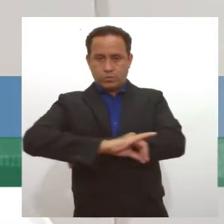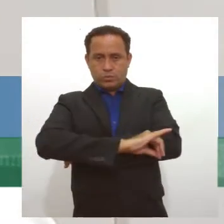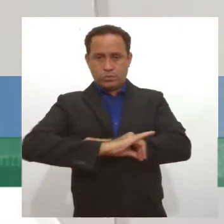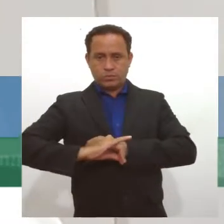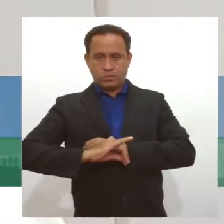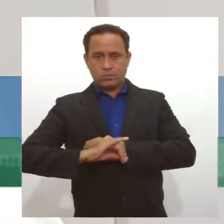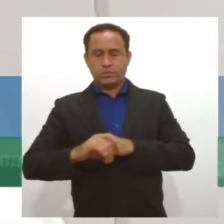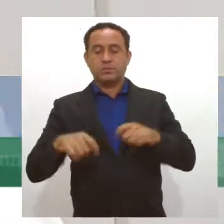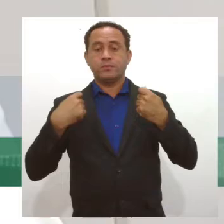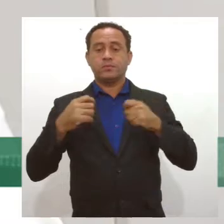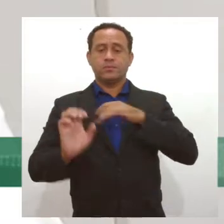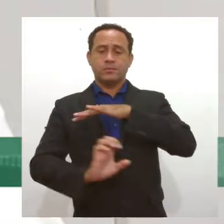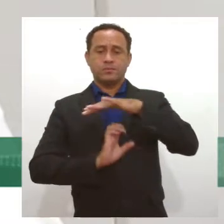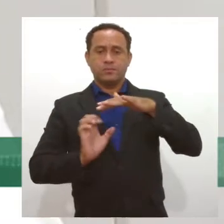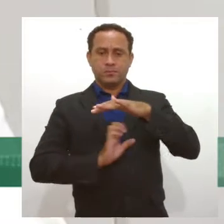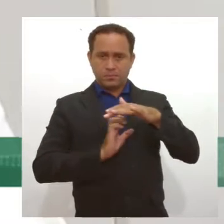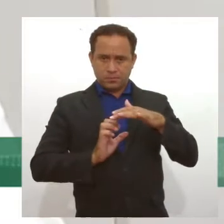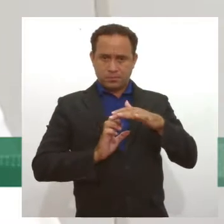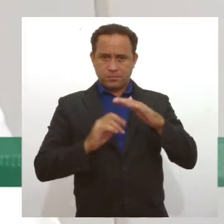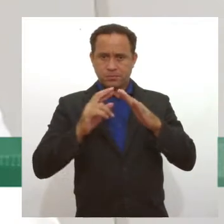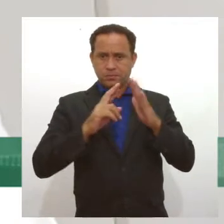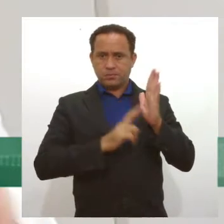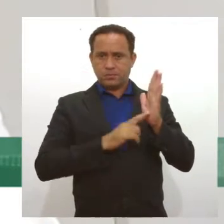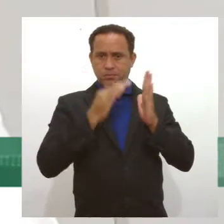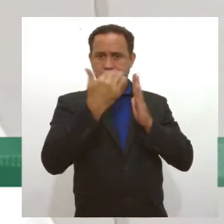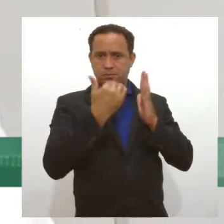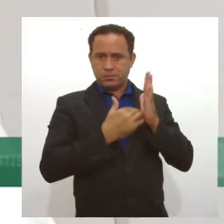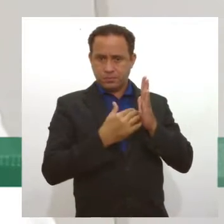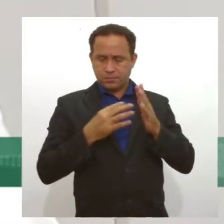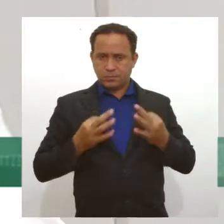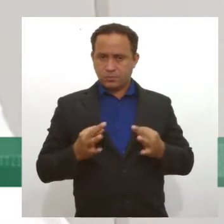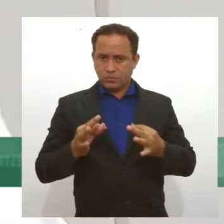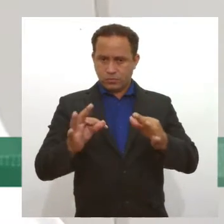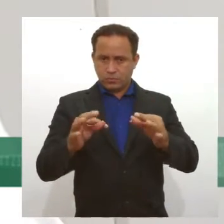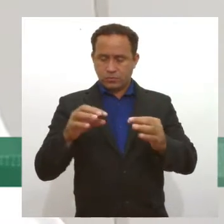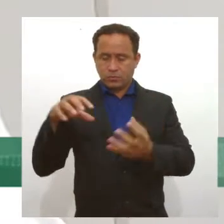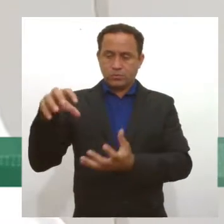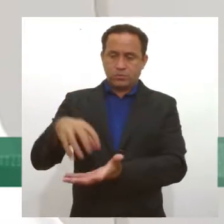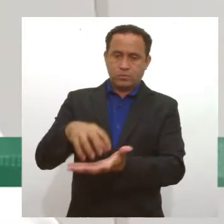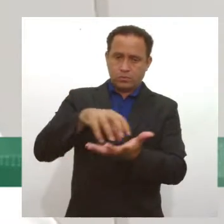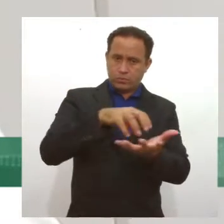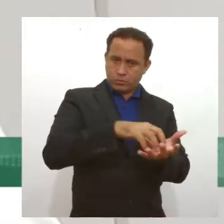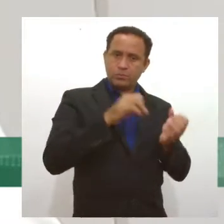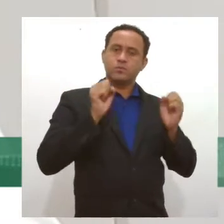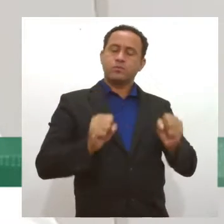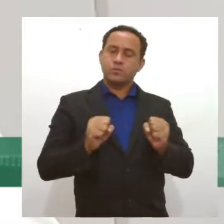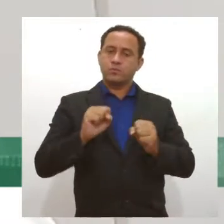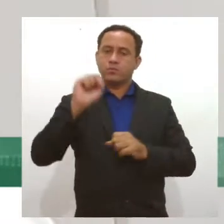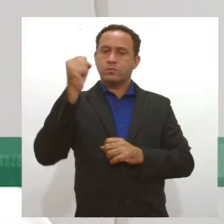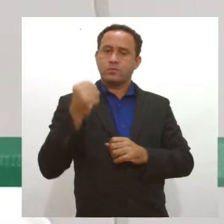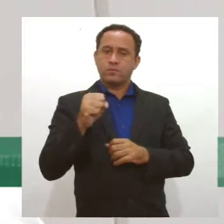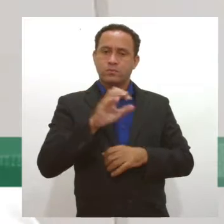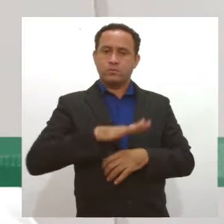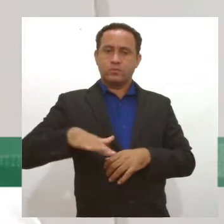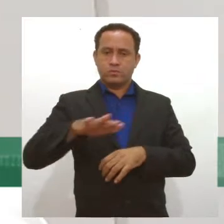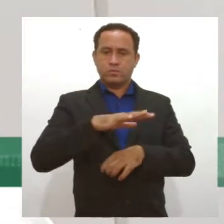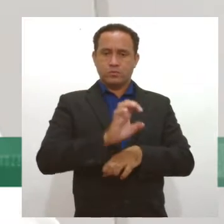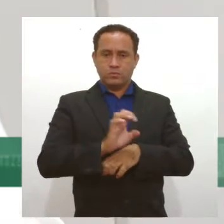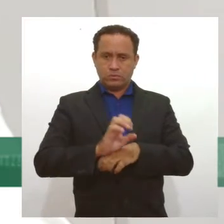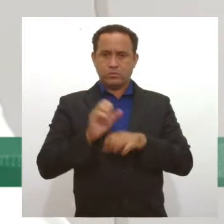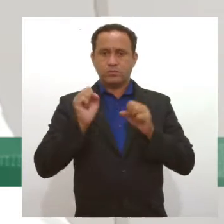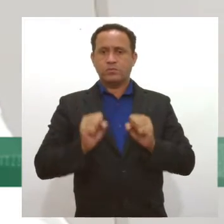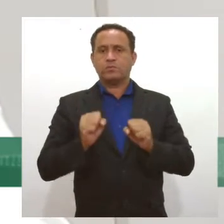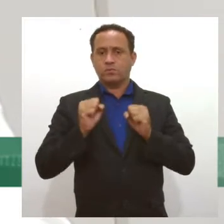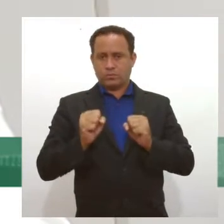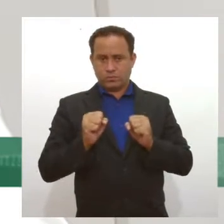que empresas desse segmento, né, de tecnologia possam vir se instalar aqui na nossa infraestrutura e assim poder desenvolver